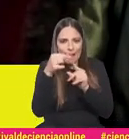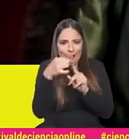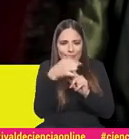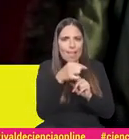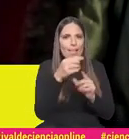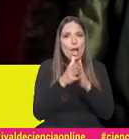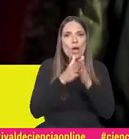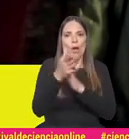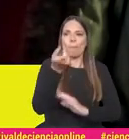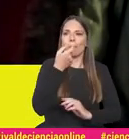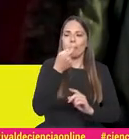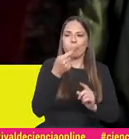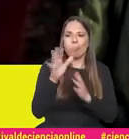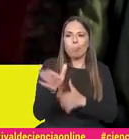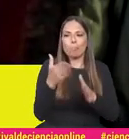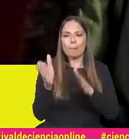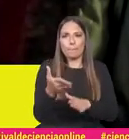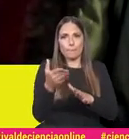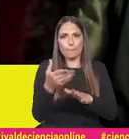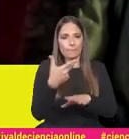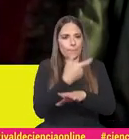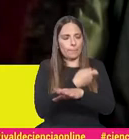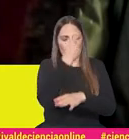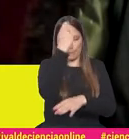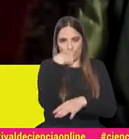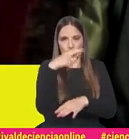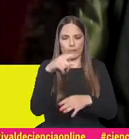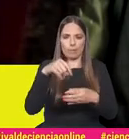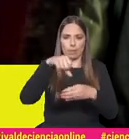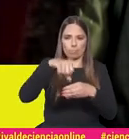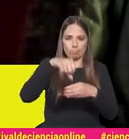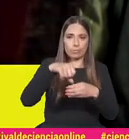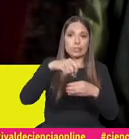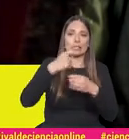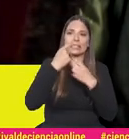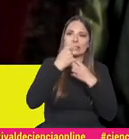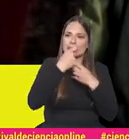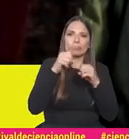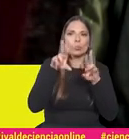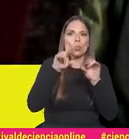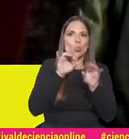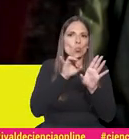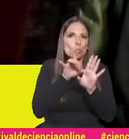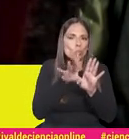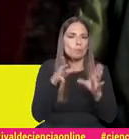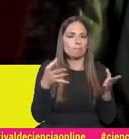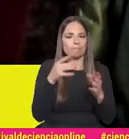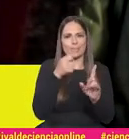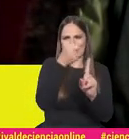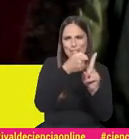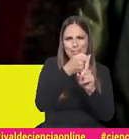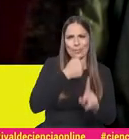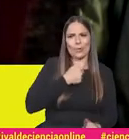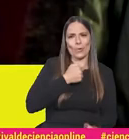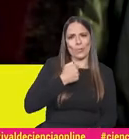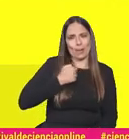indústria farmacêutica para produzir anestesia e desinfetantes para os dentistas. Deixo um desafio aí para casa. Vão ao